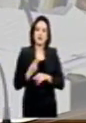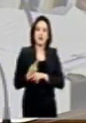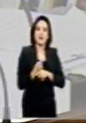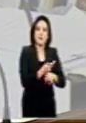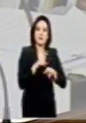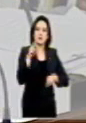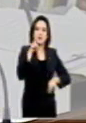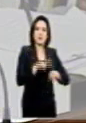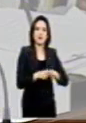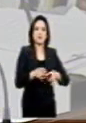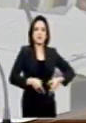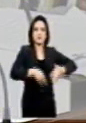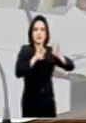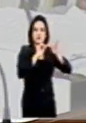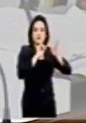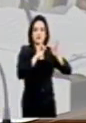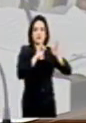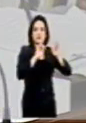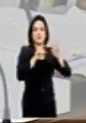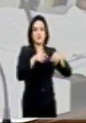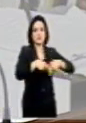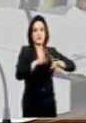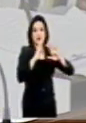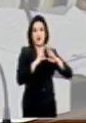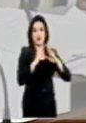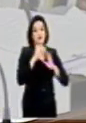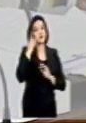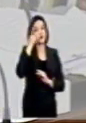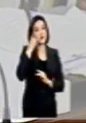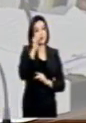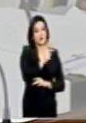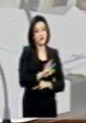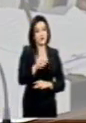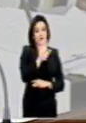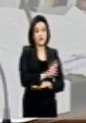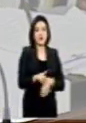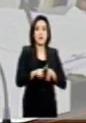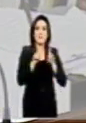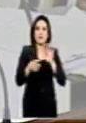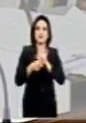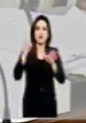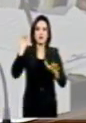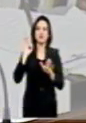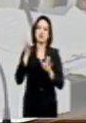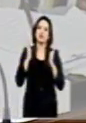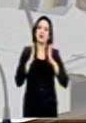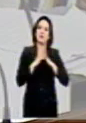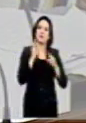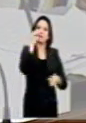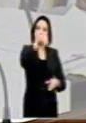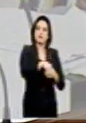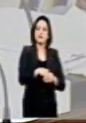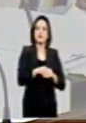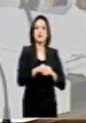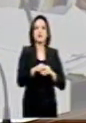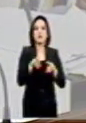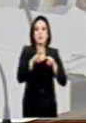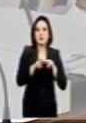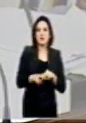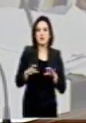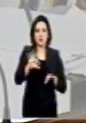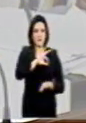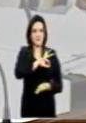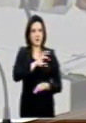da deputada federal, a investigada foi inquilina desse imóvel, inclusive foi ela quem recebeu a equipe da